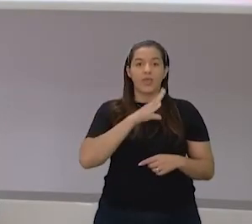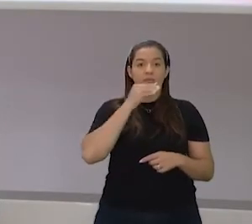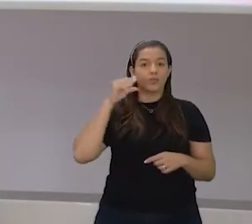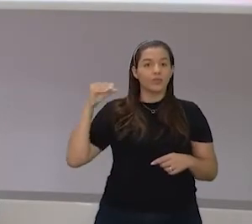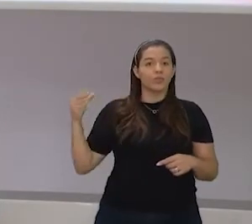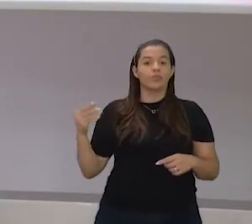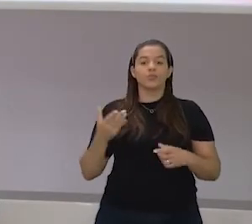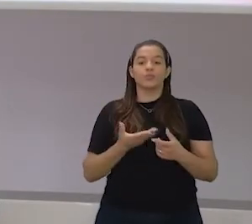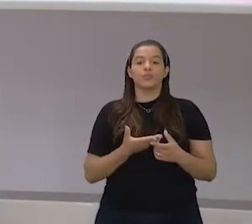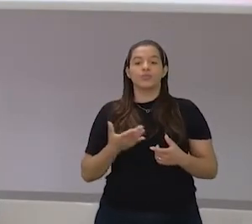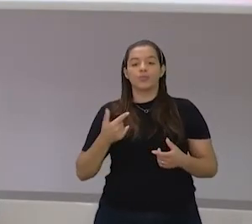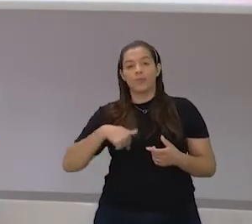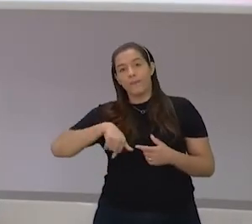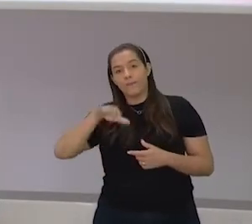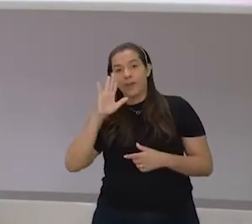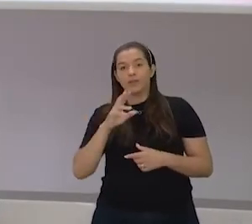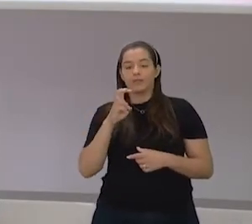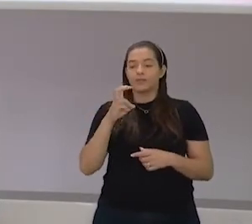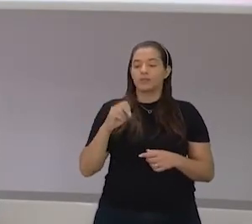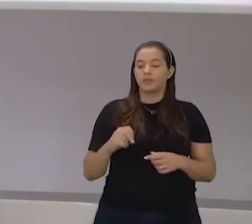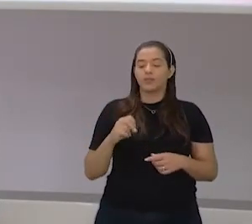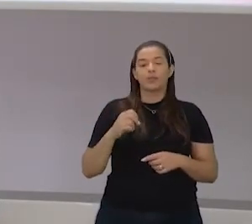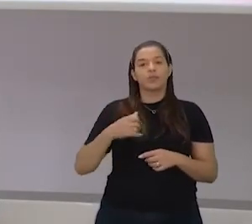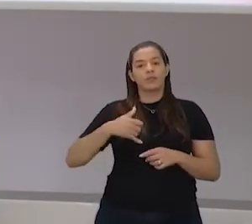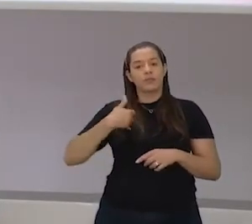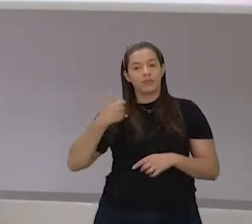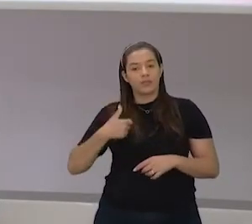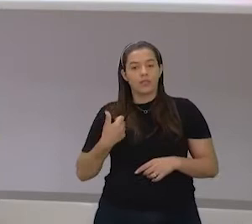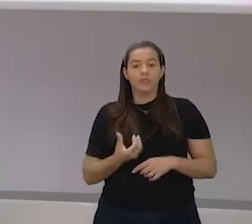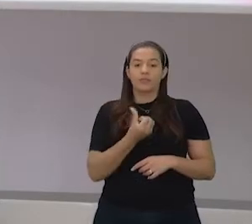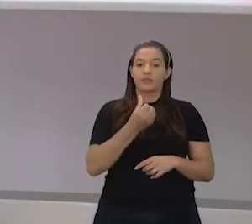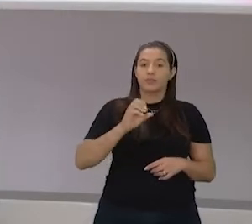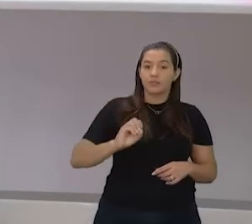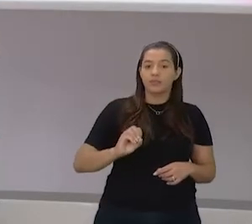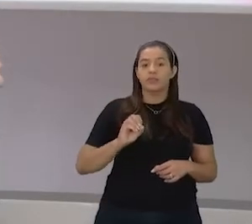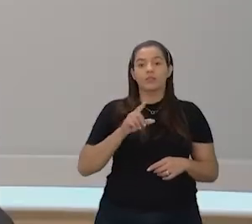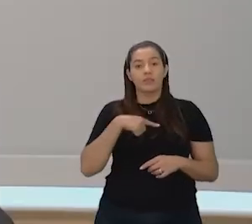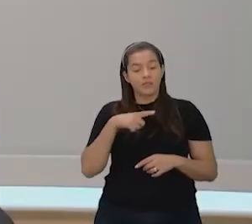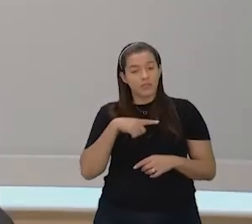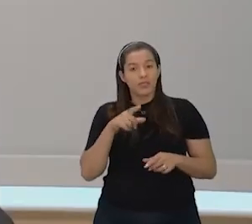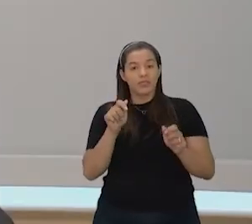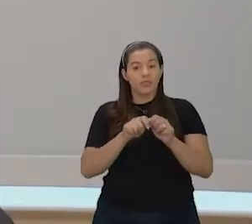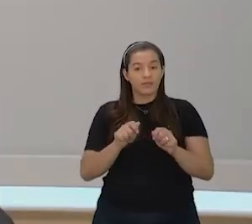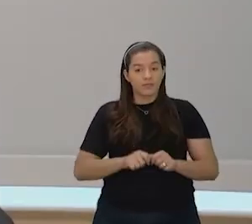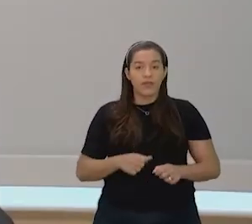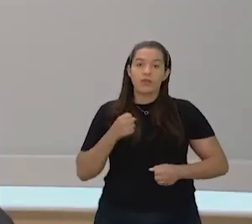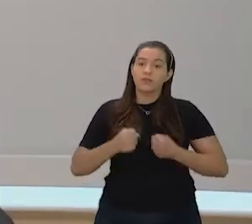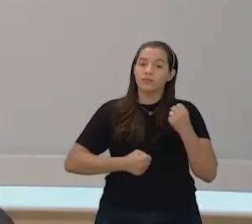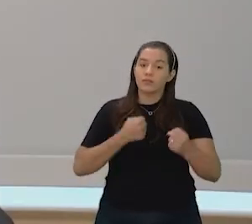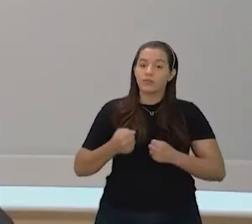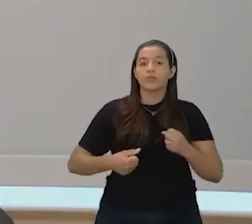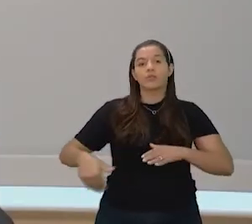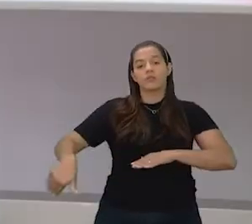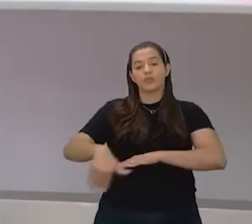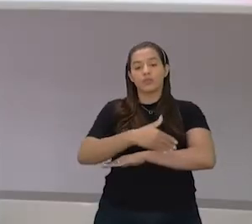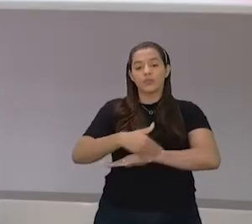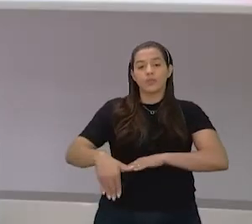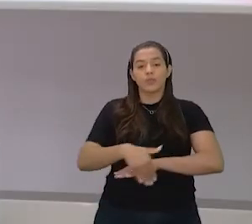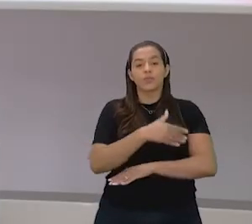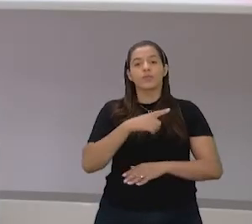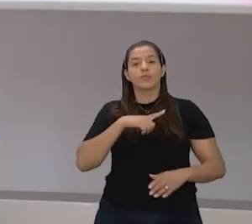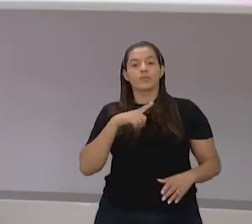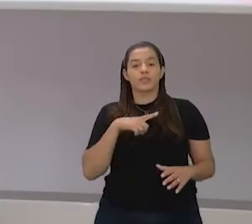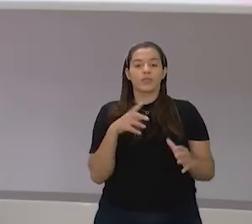pessoas com mais de 50 anos, inclusive 60, que fazem, né, as corridas de rua, que entram